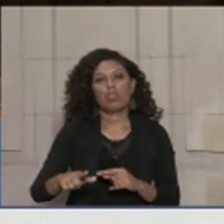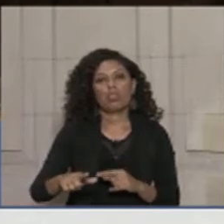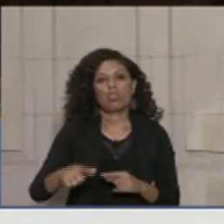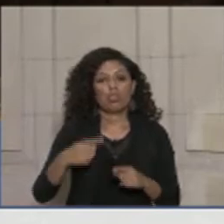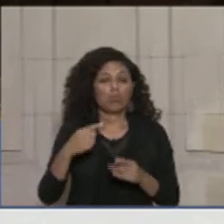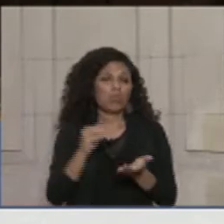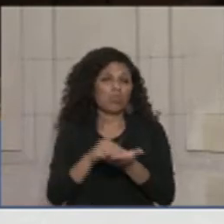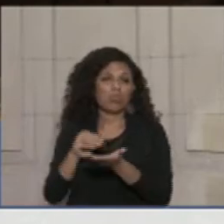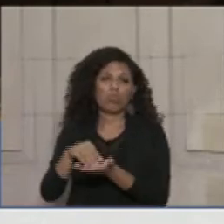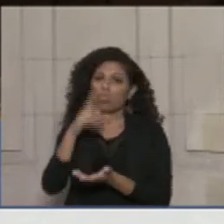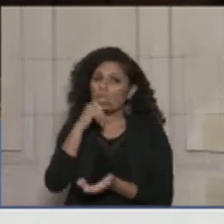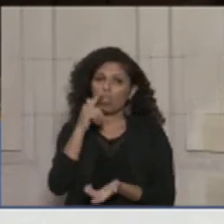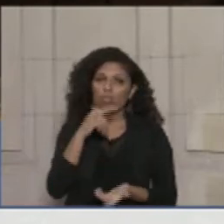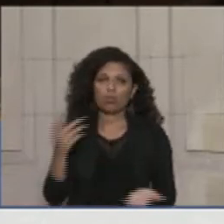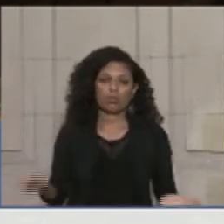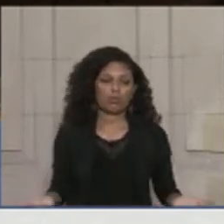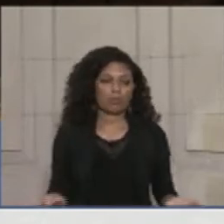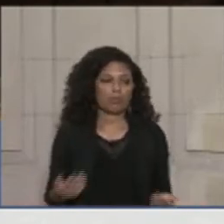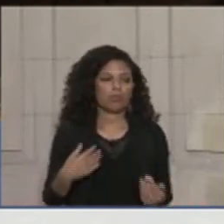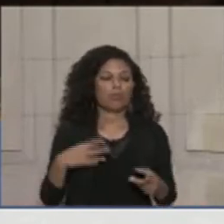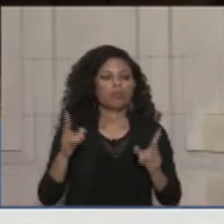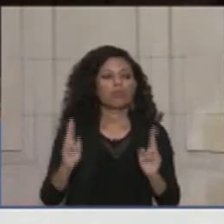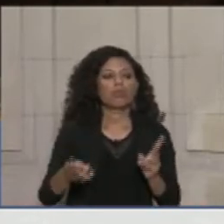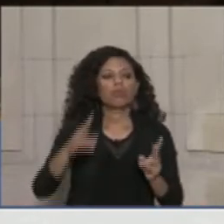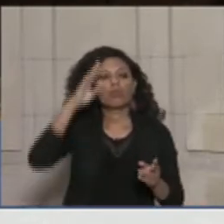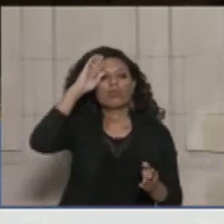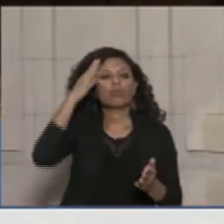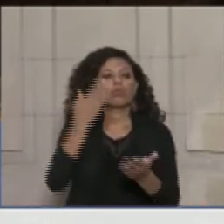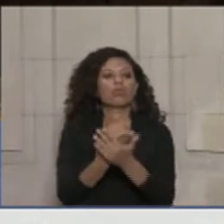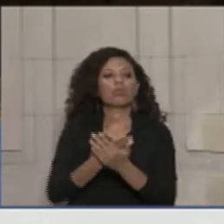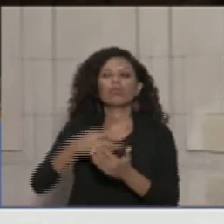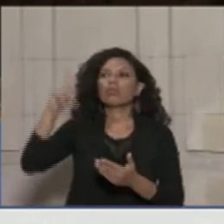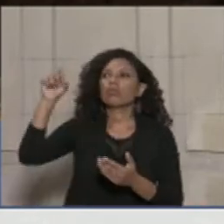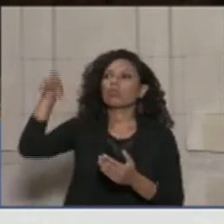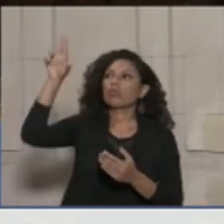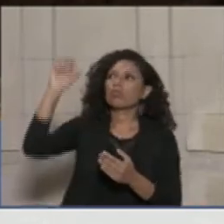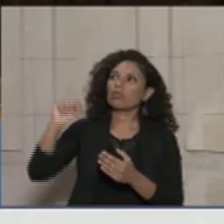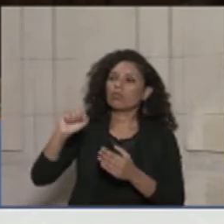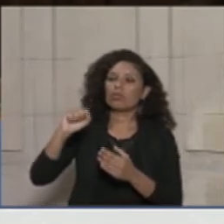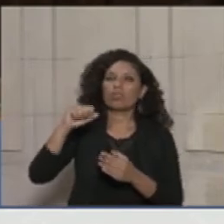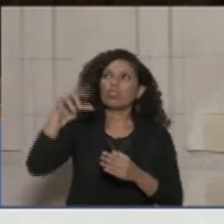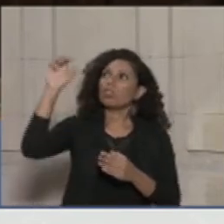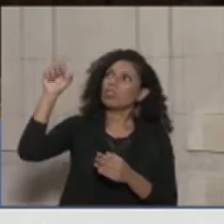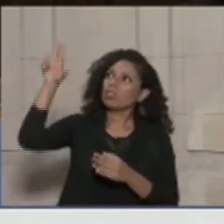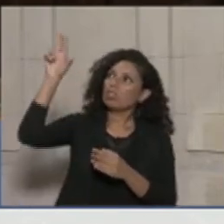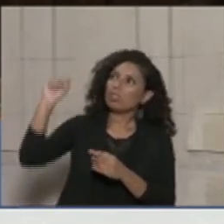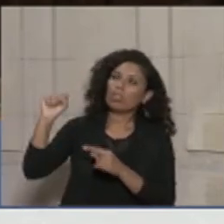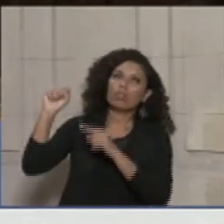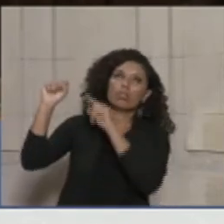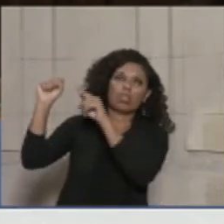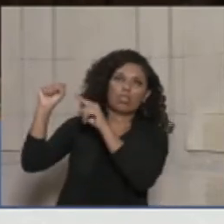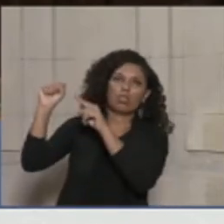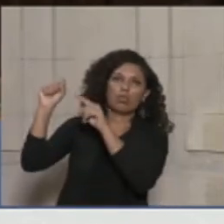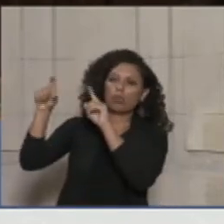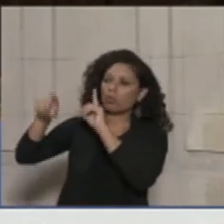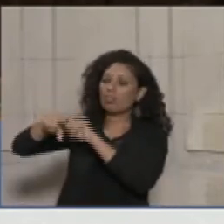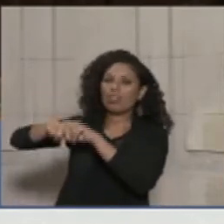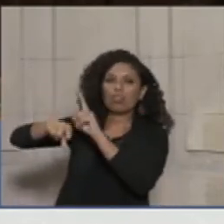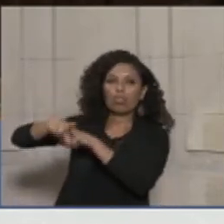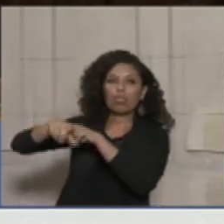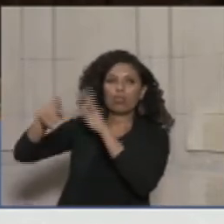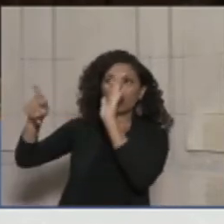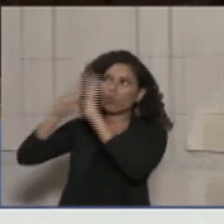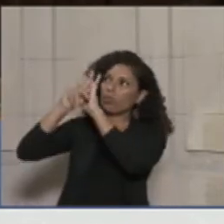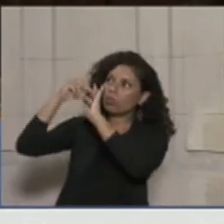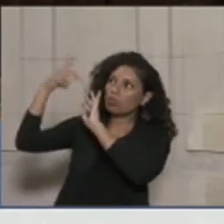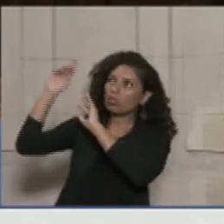eu sempre acreditei em Deus e que Deus, no momento dele, ia começar